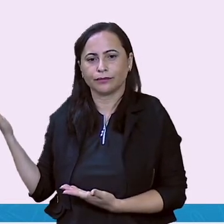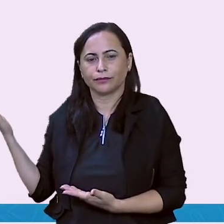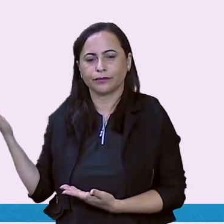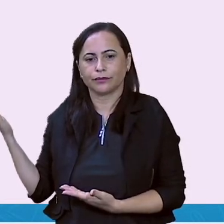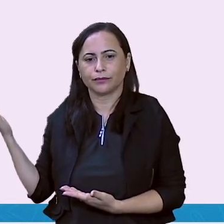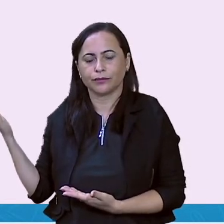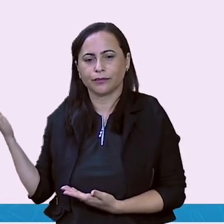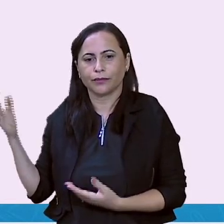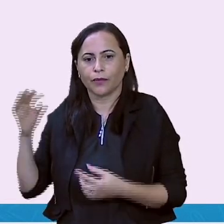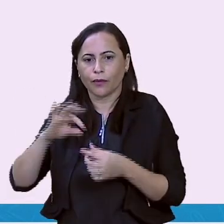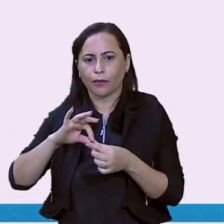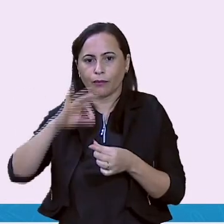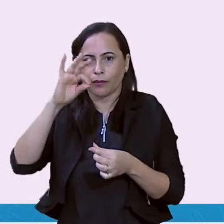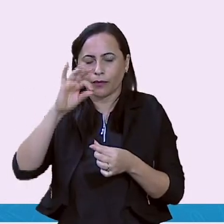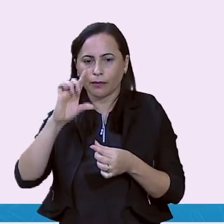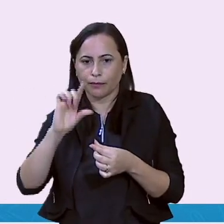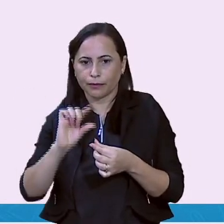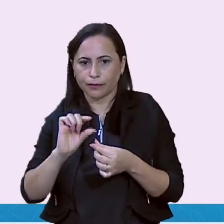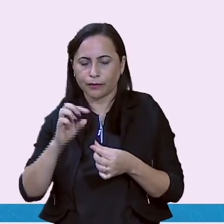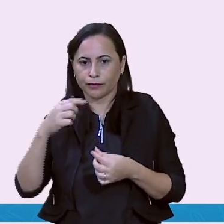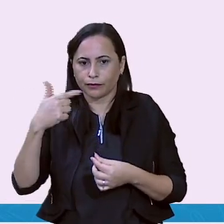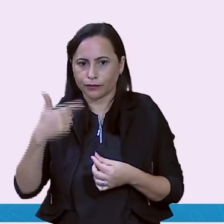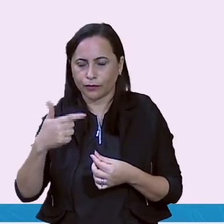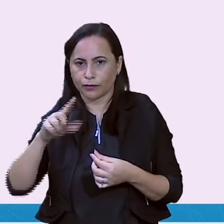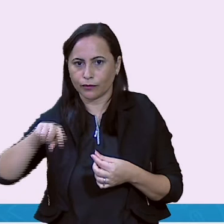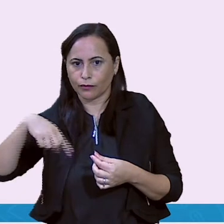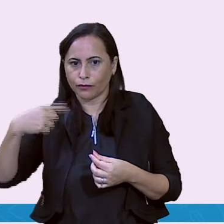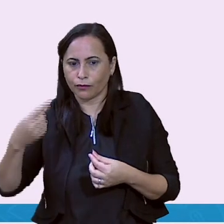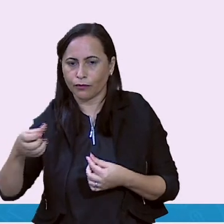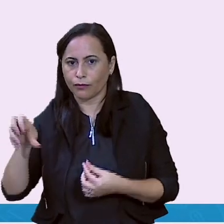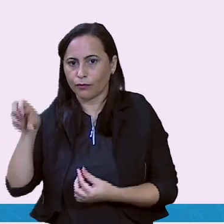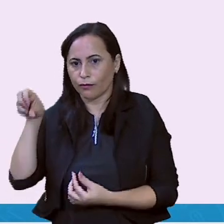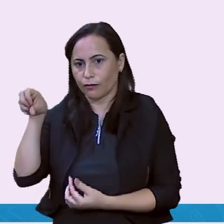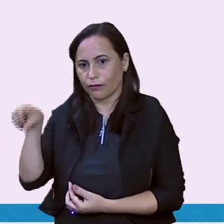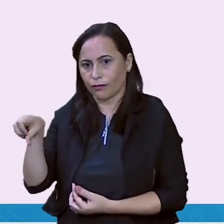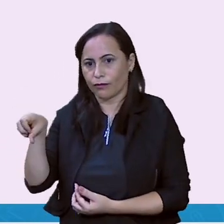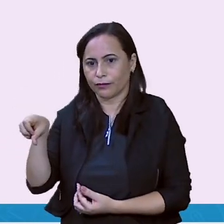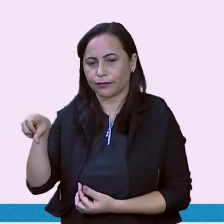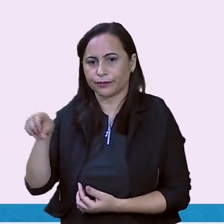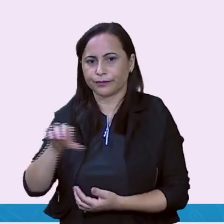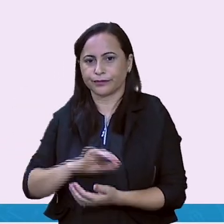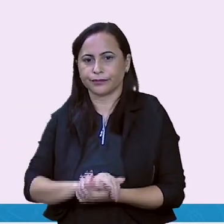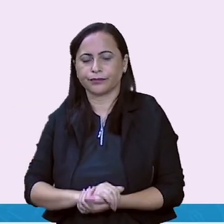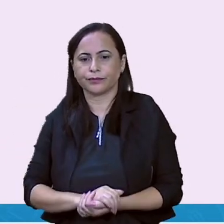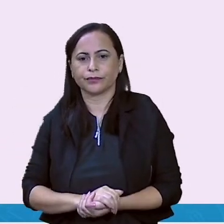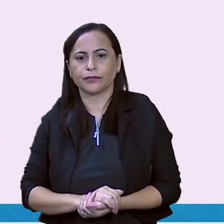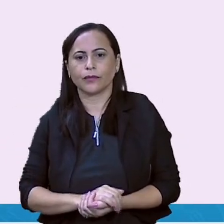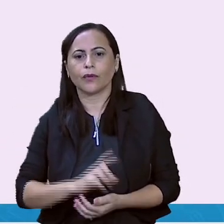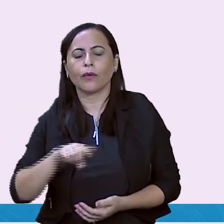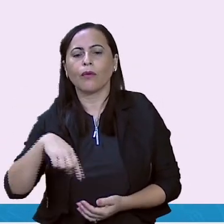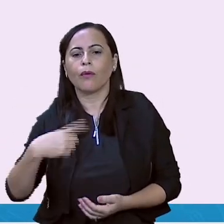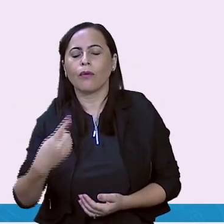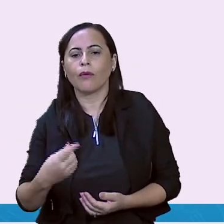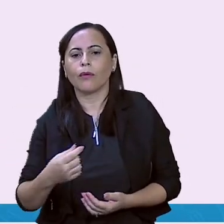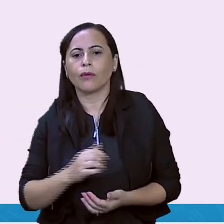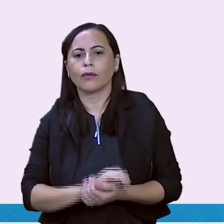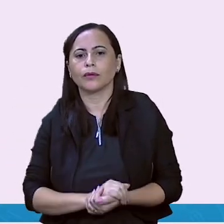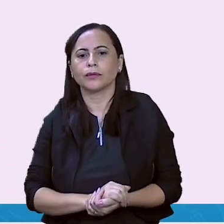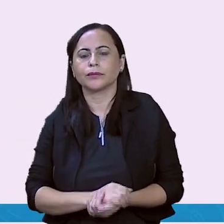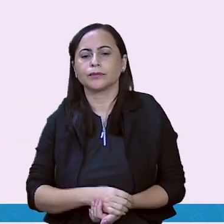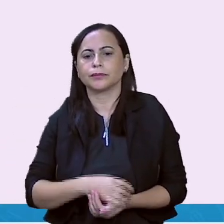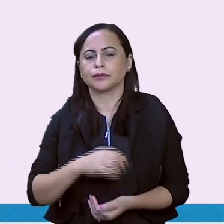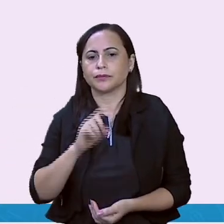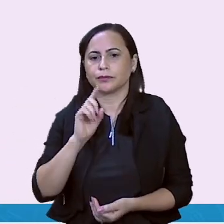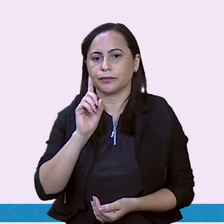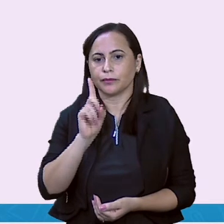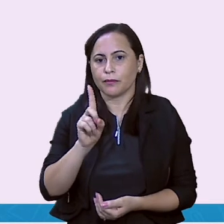aula passada, que é no 9. E o terceiro, 1 hora. Então,